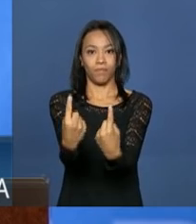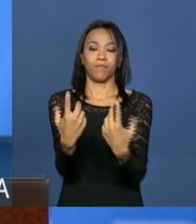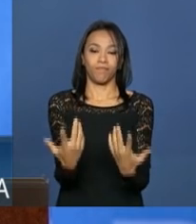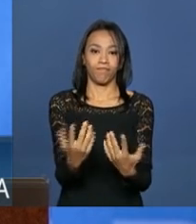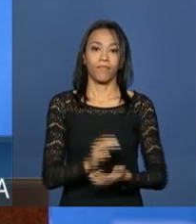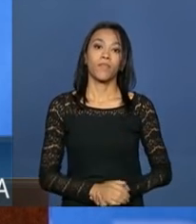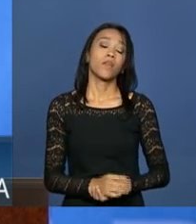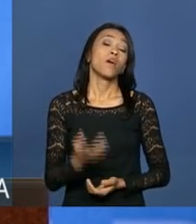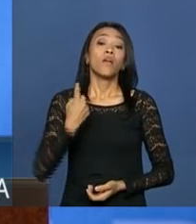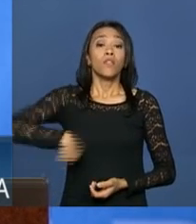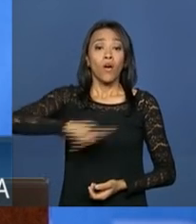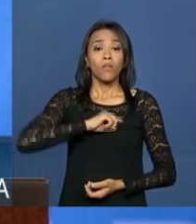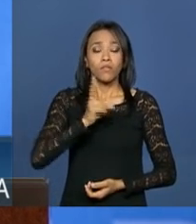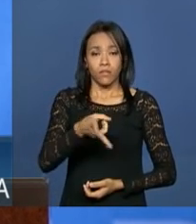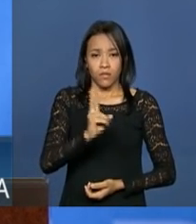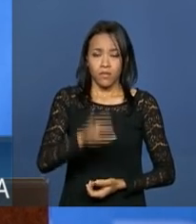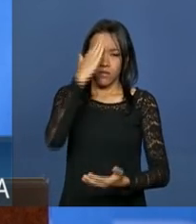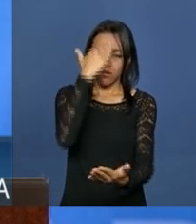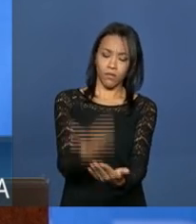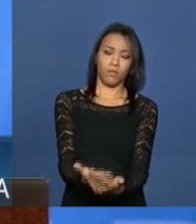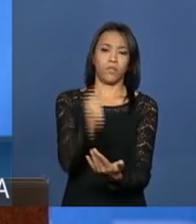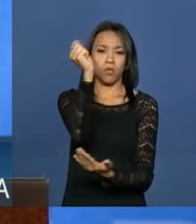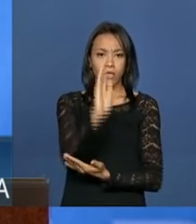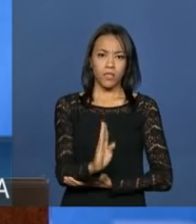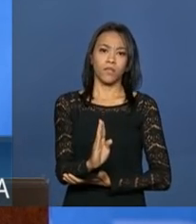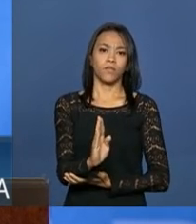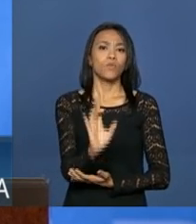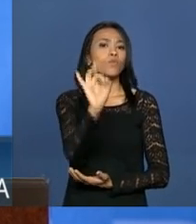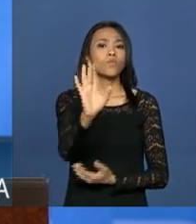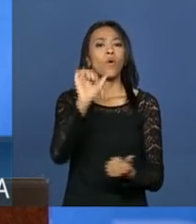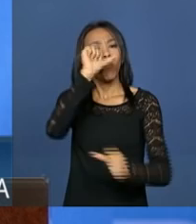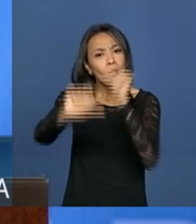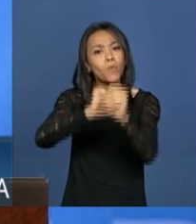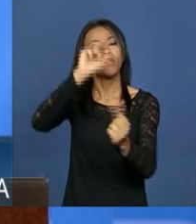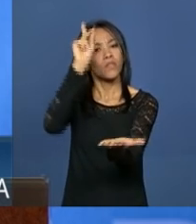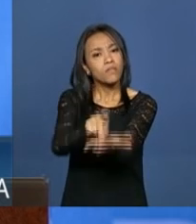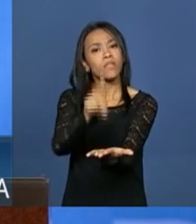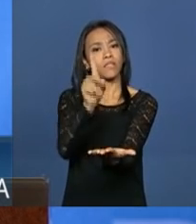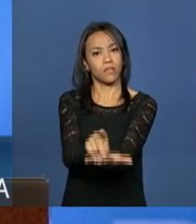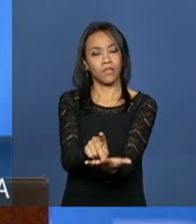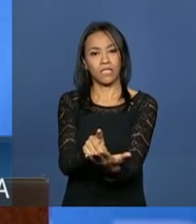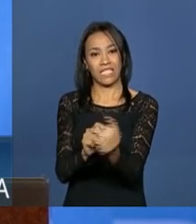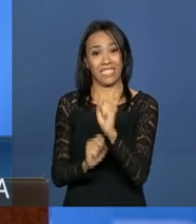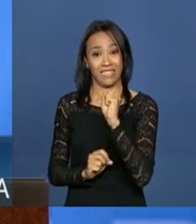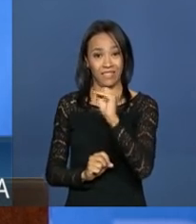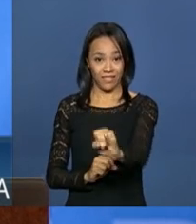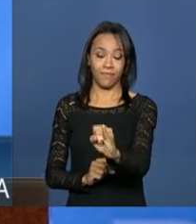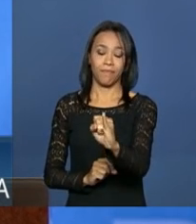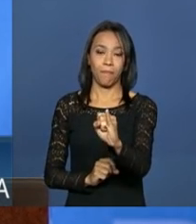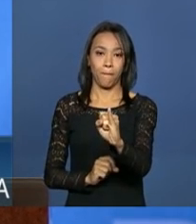Nós sempre acreditamos que o Brasil só mudaria de verdade se fosse um